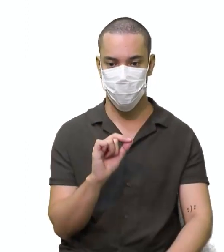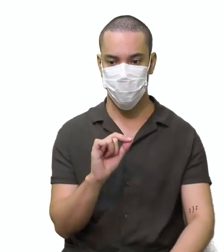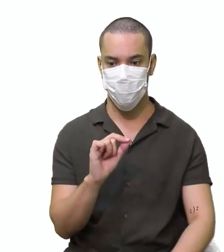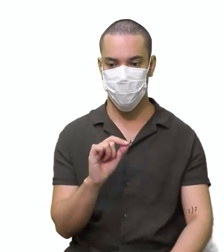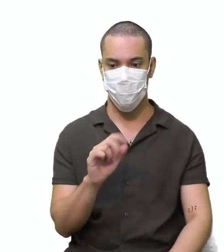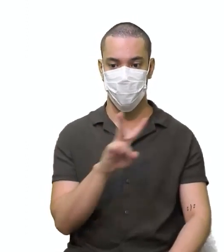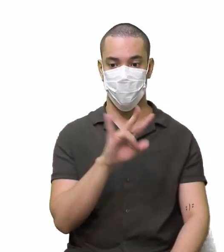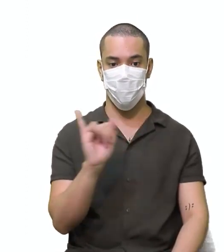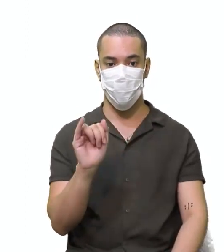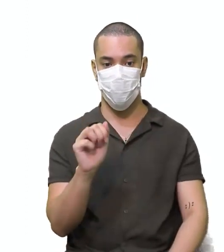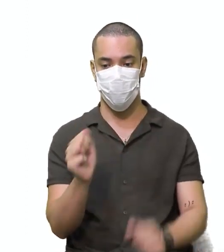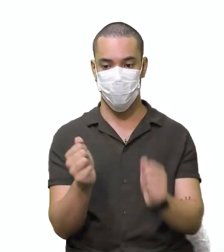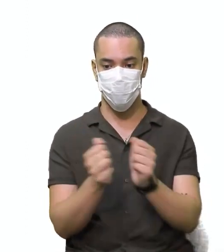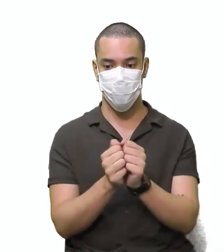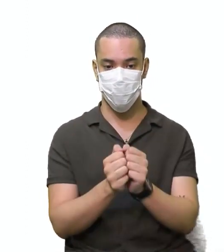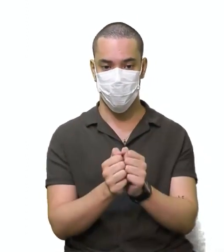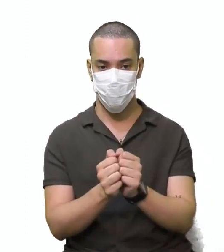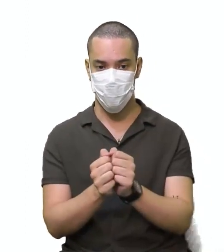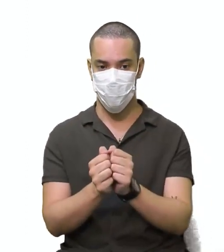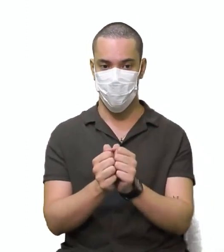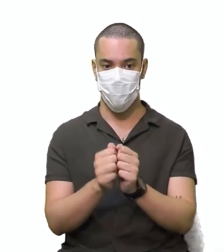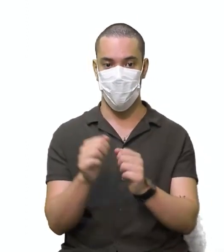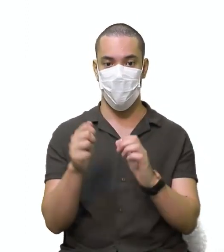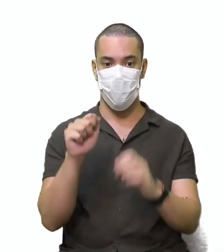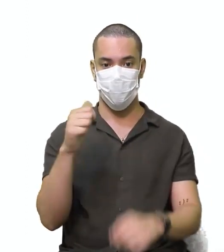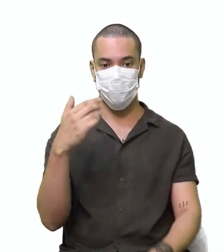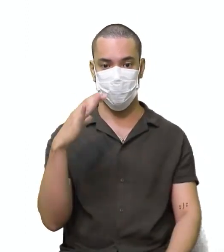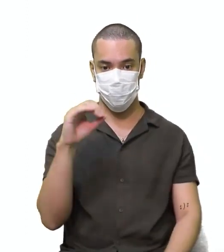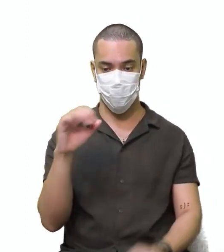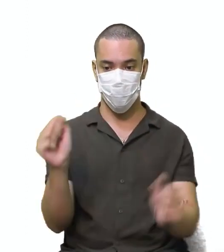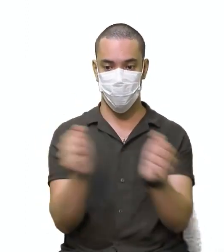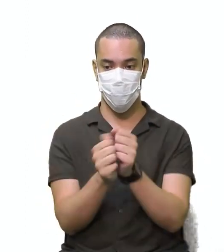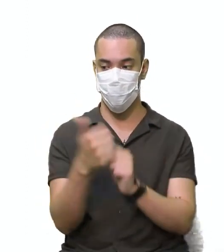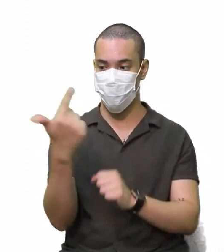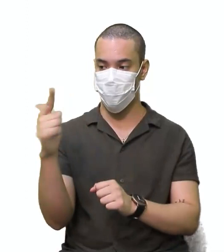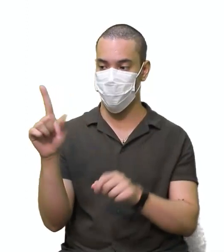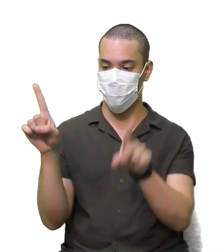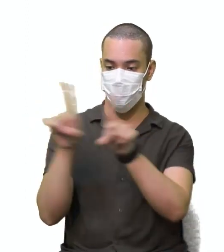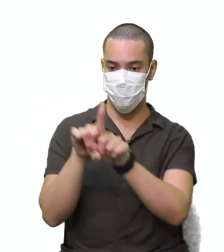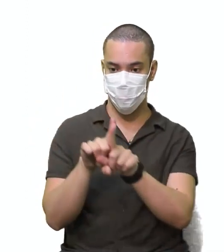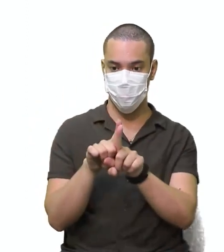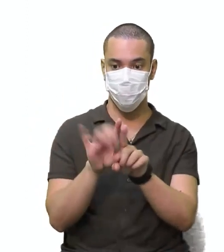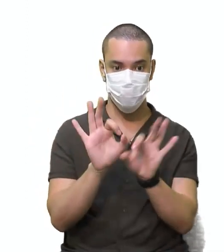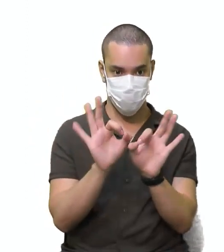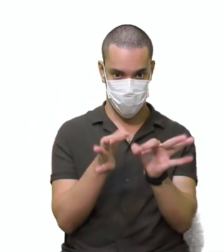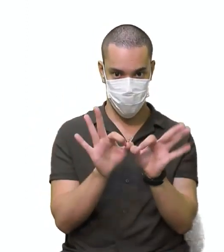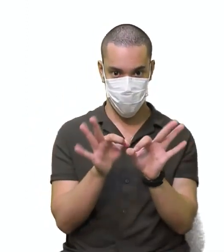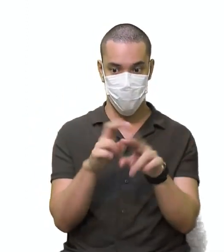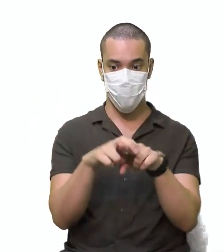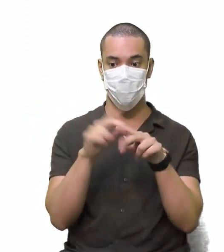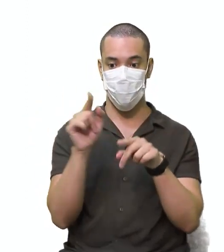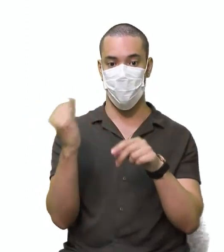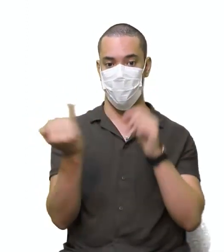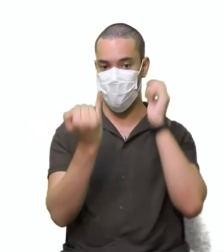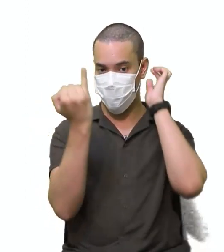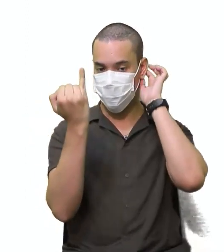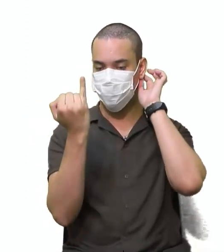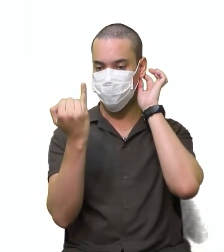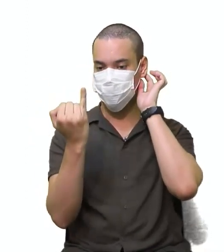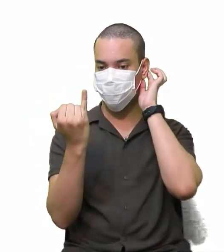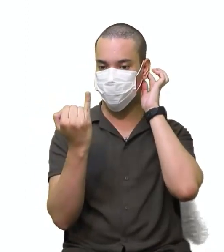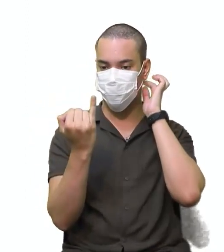inibir a ação de um outro gene, tá bom? Certinho? Então, esse é um ponto importante.